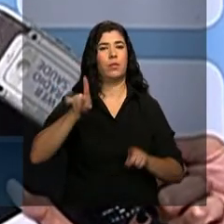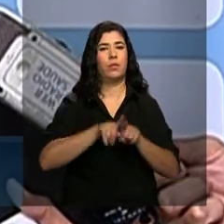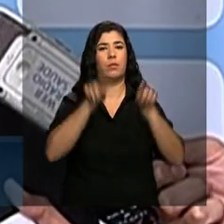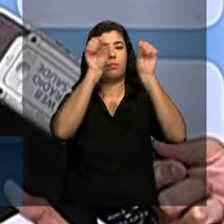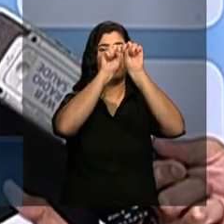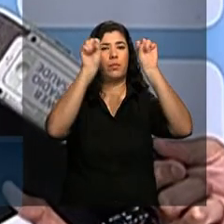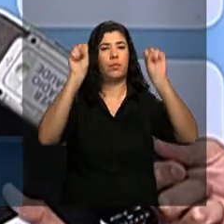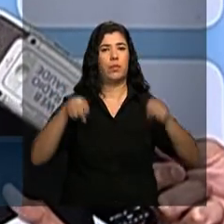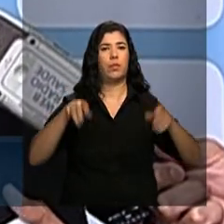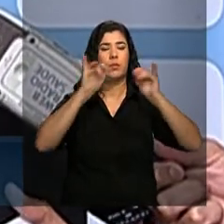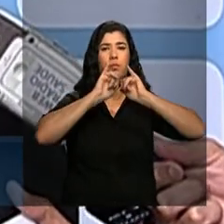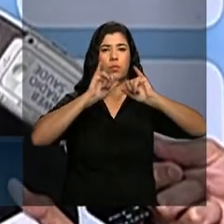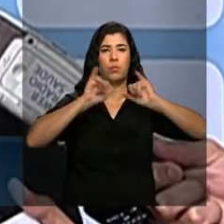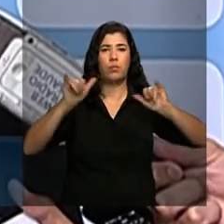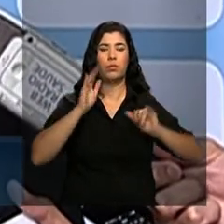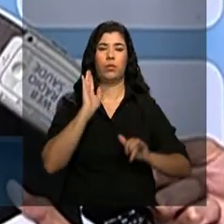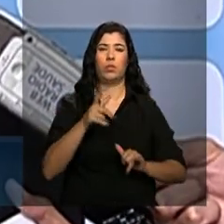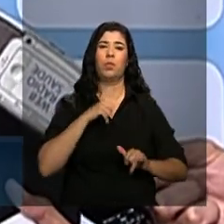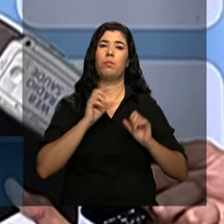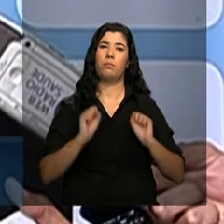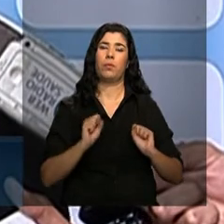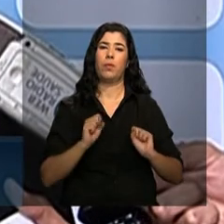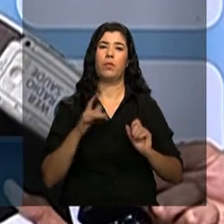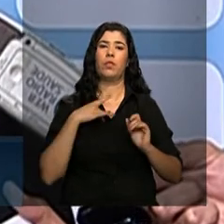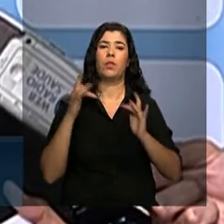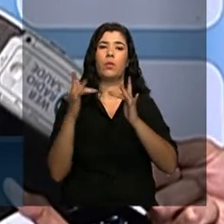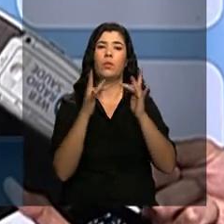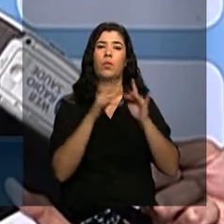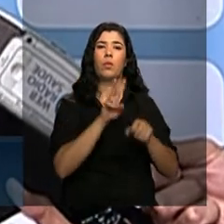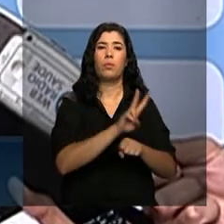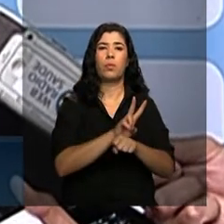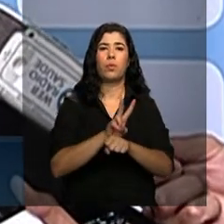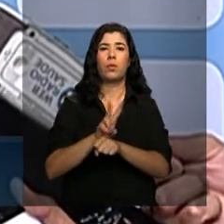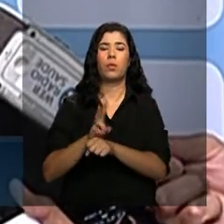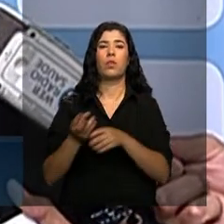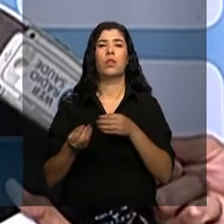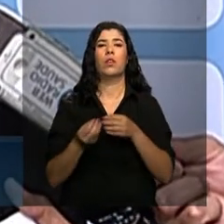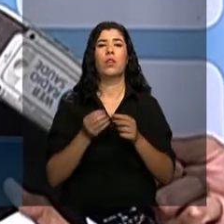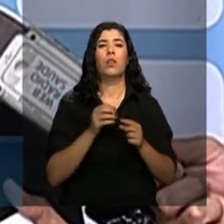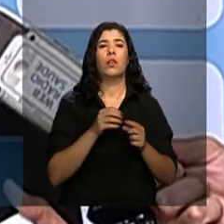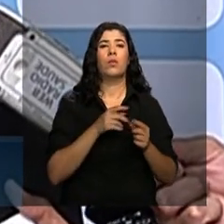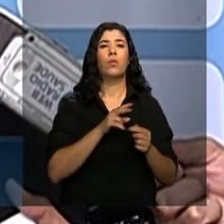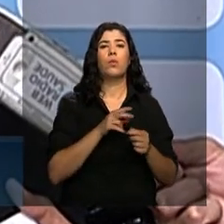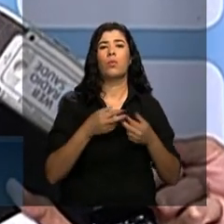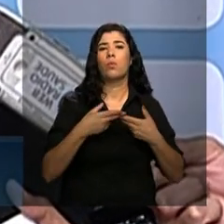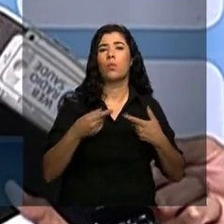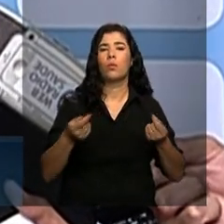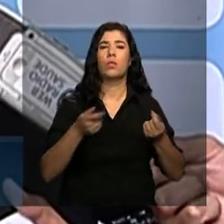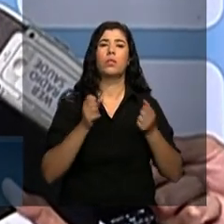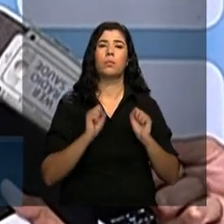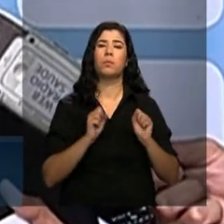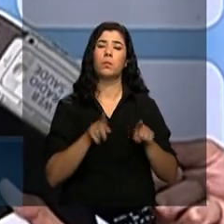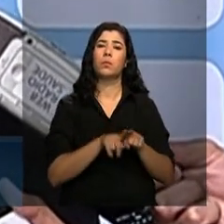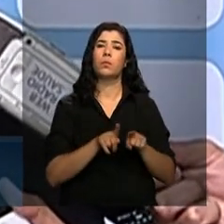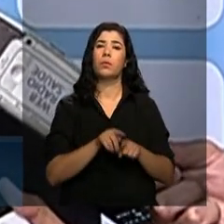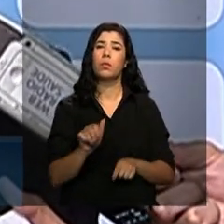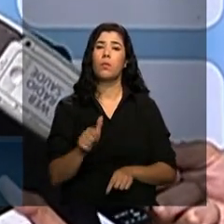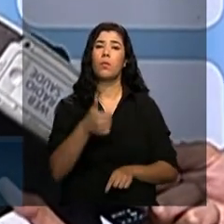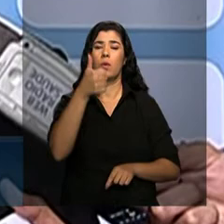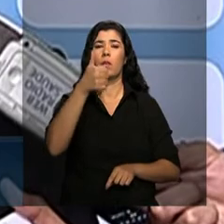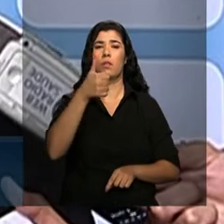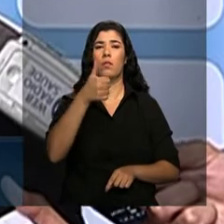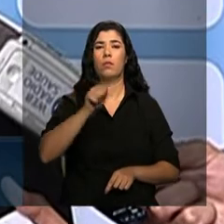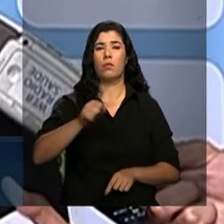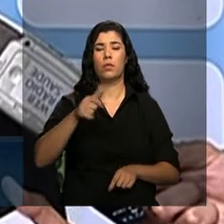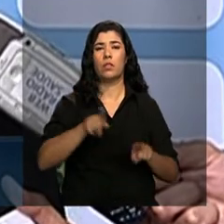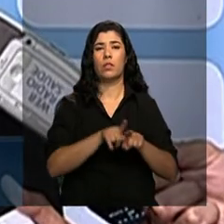sistema de informatização que nos permita fazer o monitoramento, a rastreabilidade, enfim, que nós tenhamos maior qualidade da